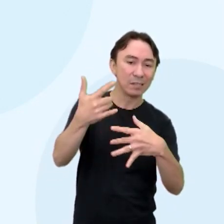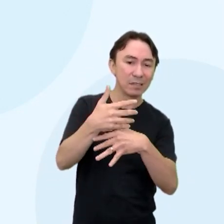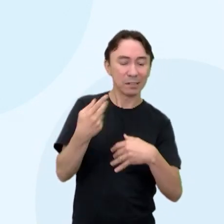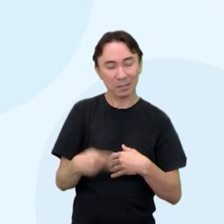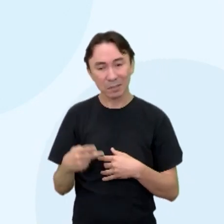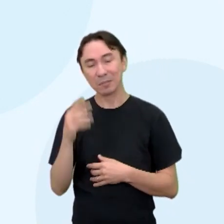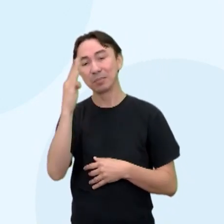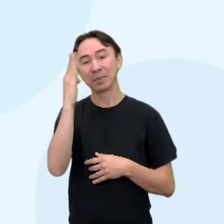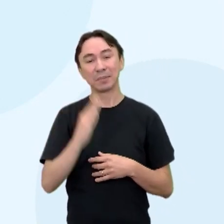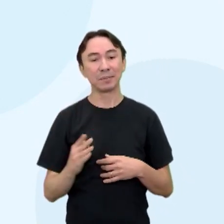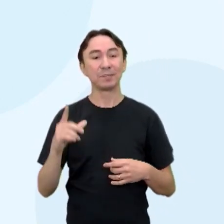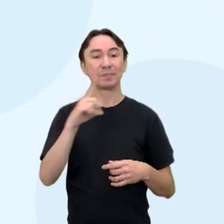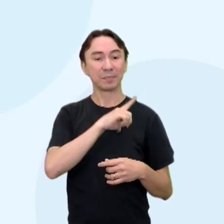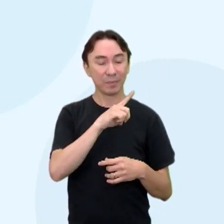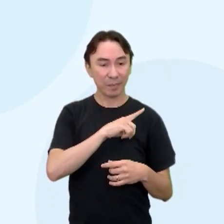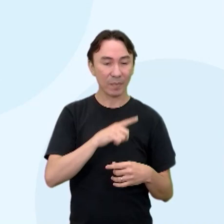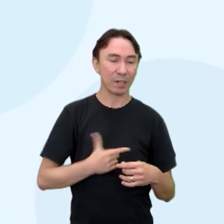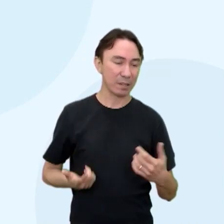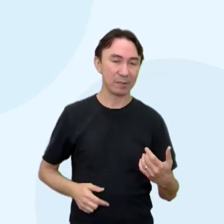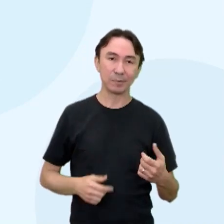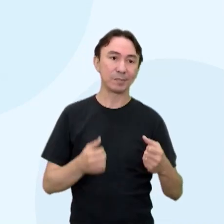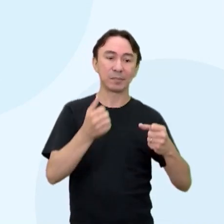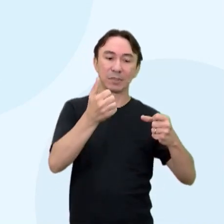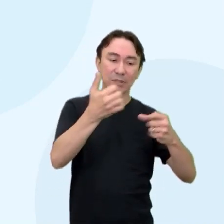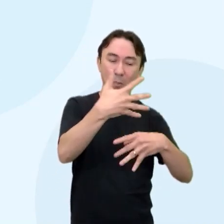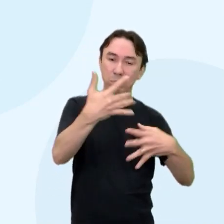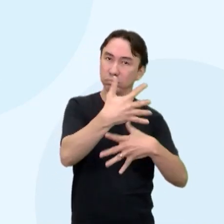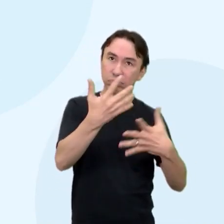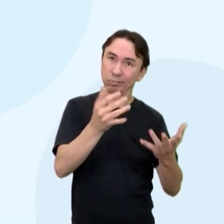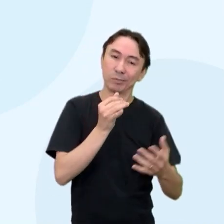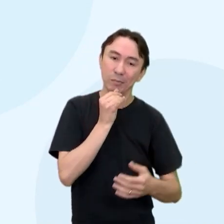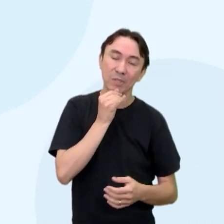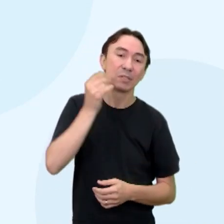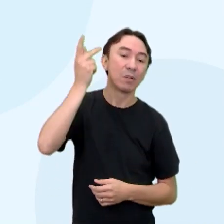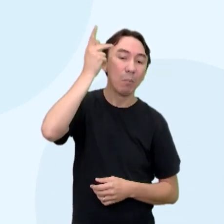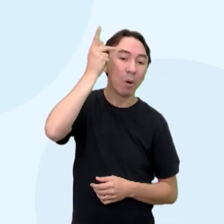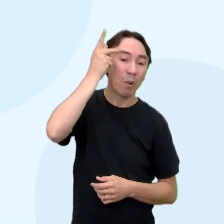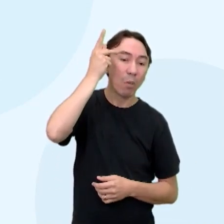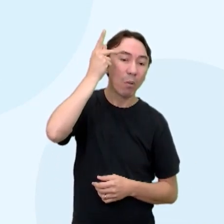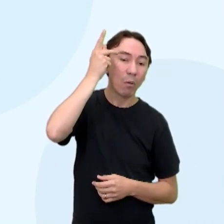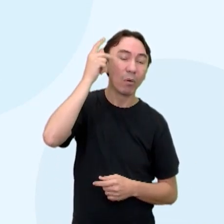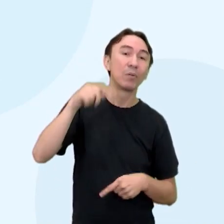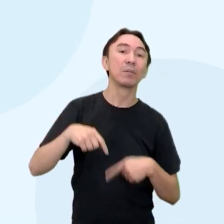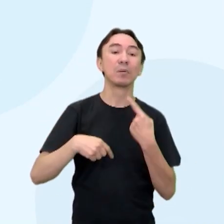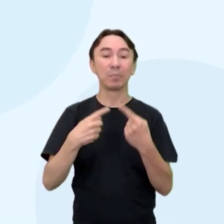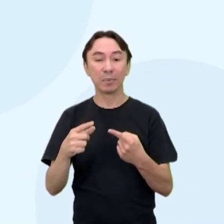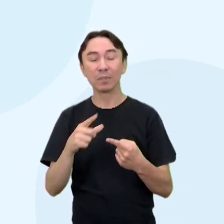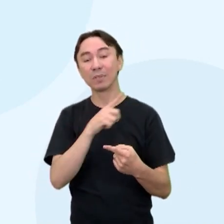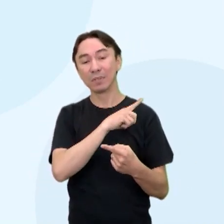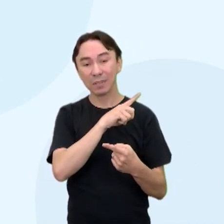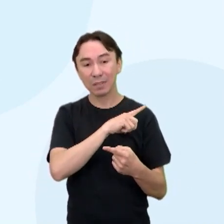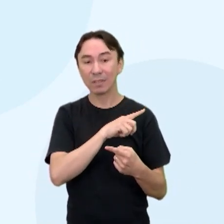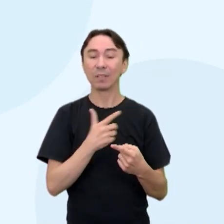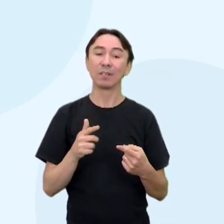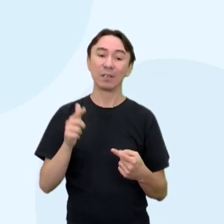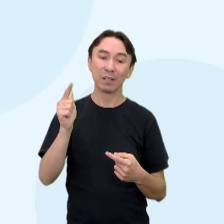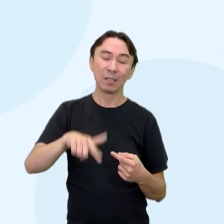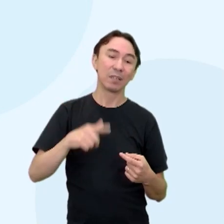a metrópole nacional, né, por exemplo, São Paulo, né, e as outras, né, consideradas aí